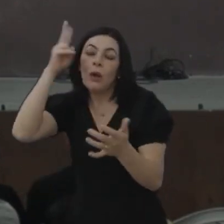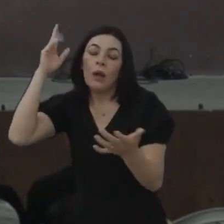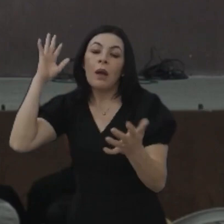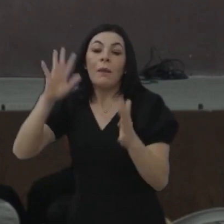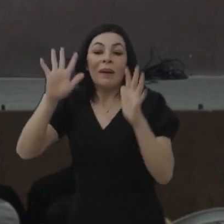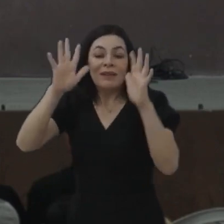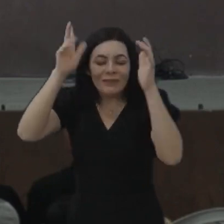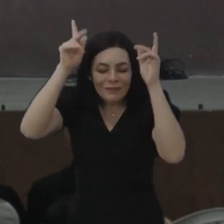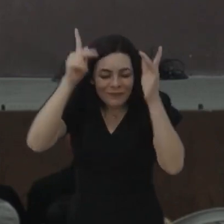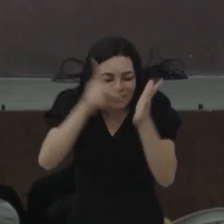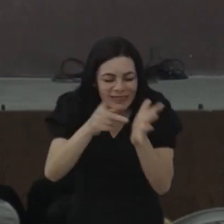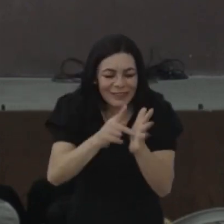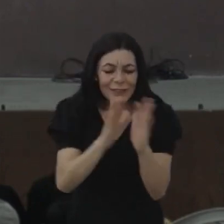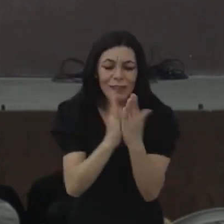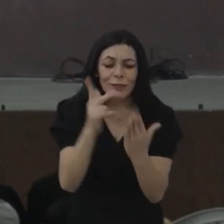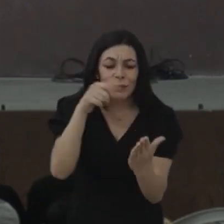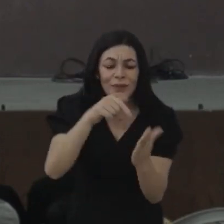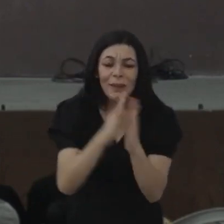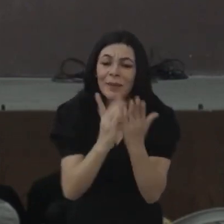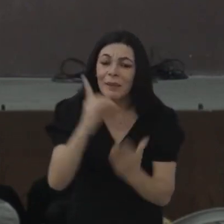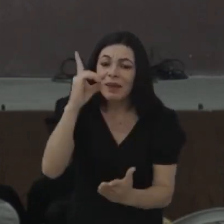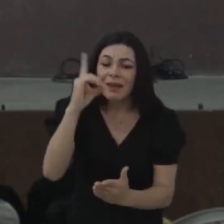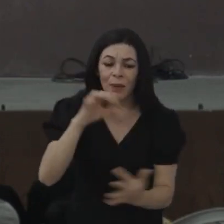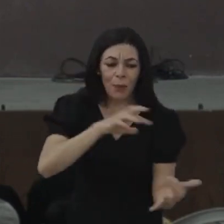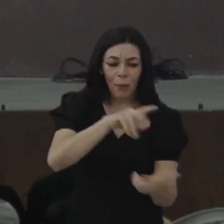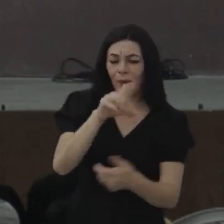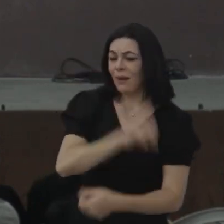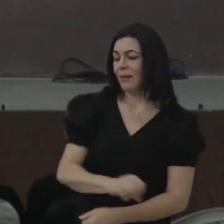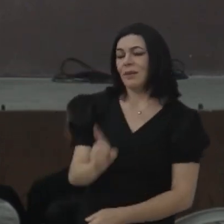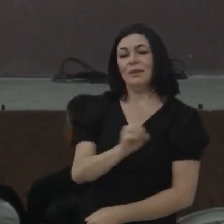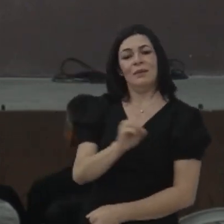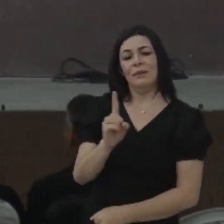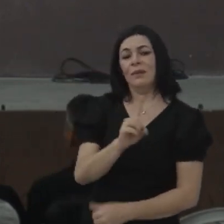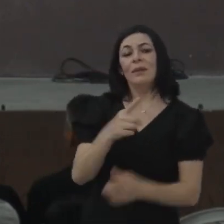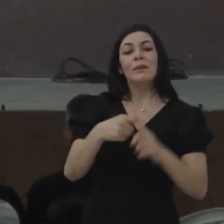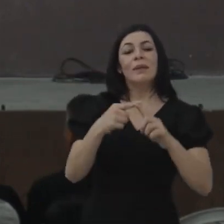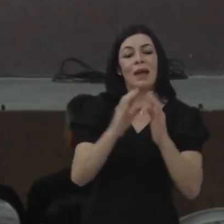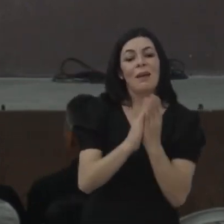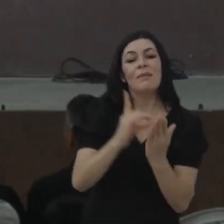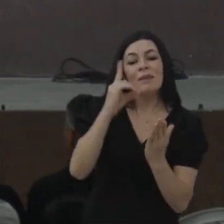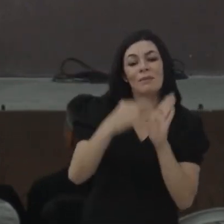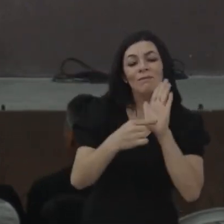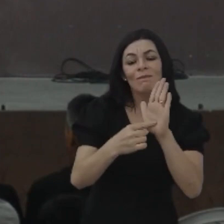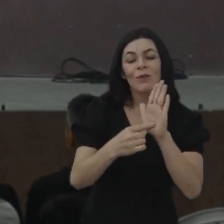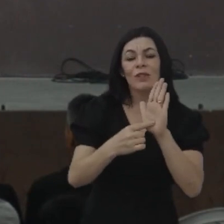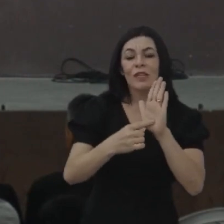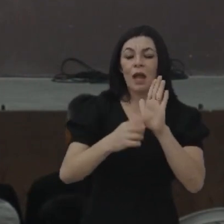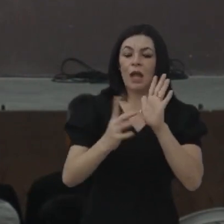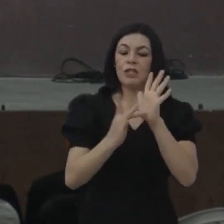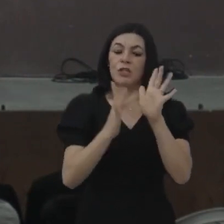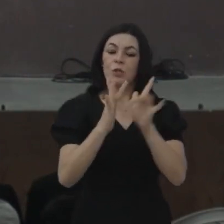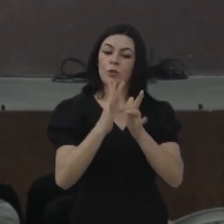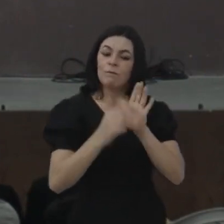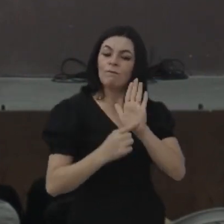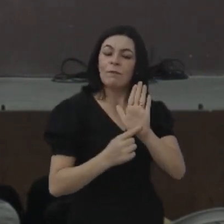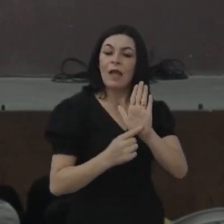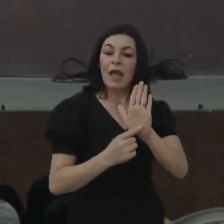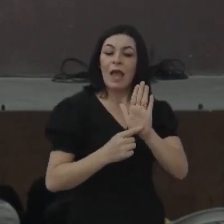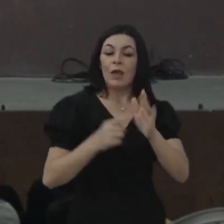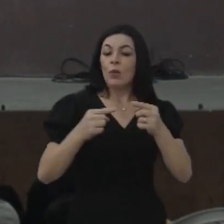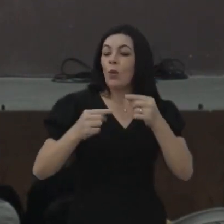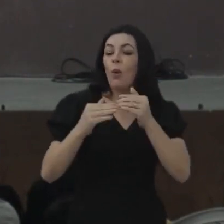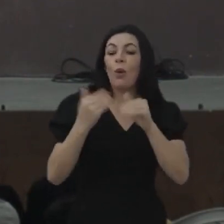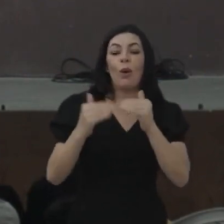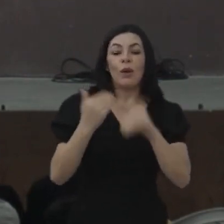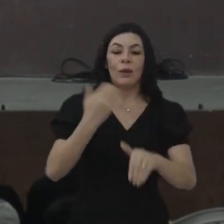das Escrituras o mundo não ama, porque o Jesus das Escrituras incomoda. O Jesus das Escrituras é contra o aborto,